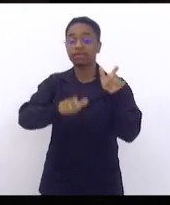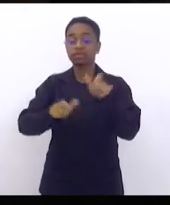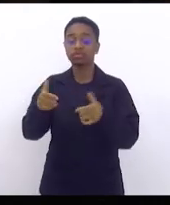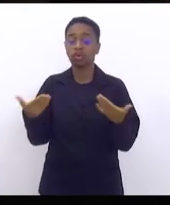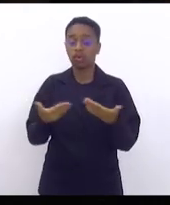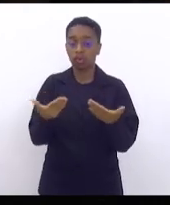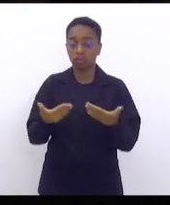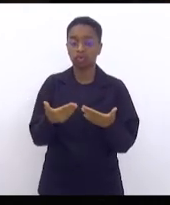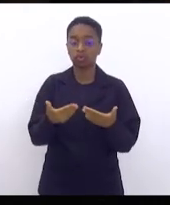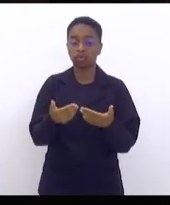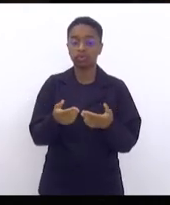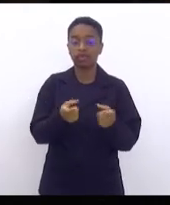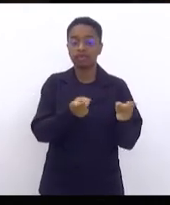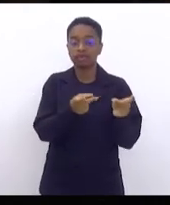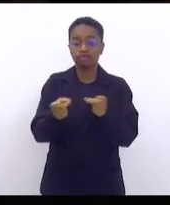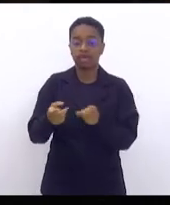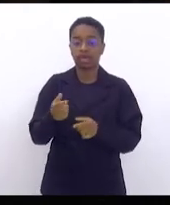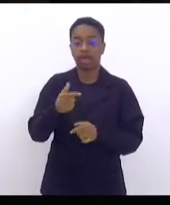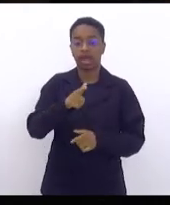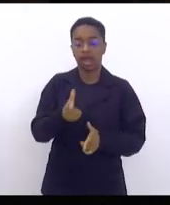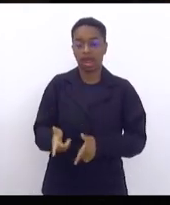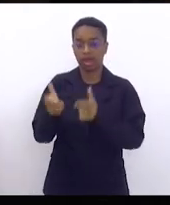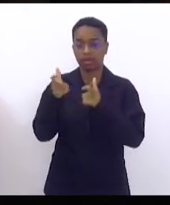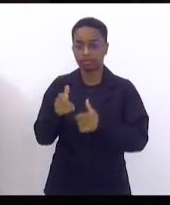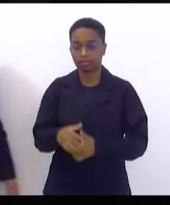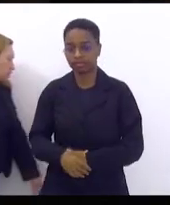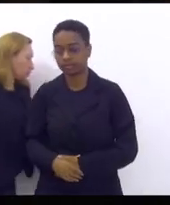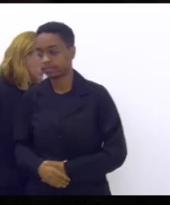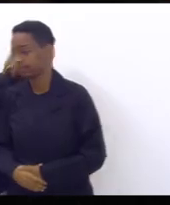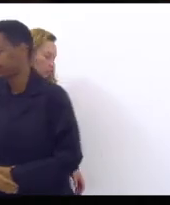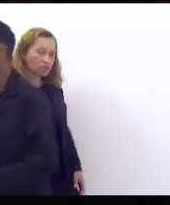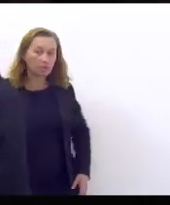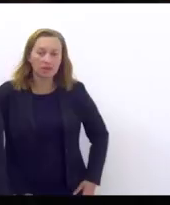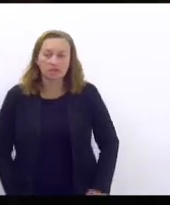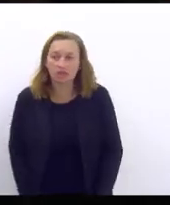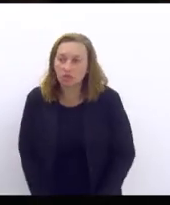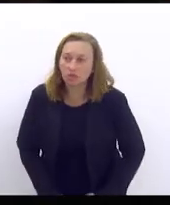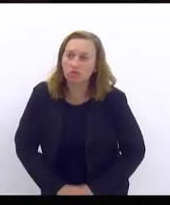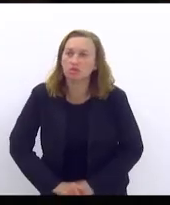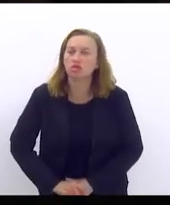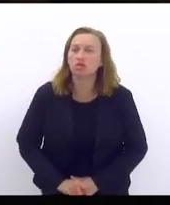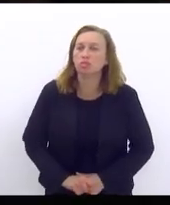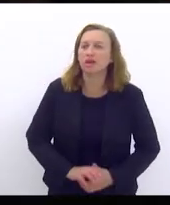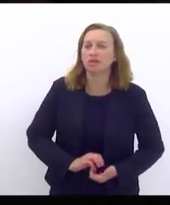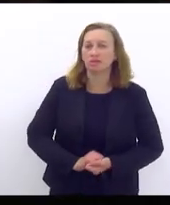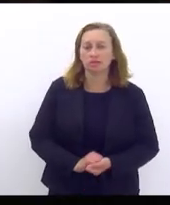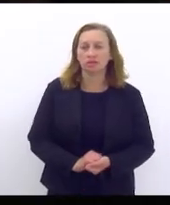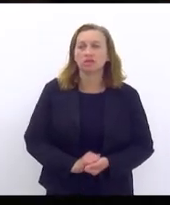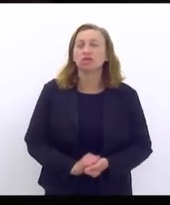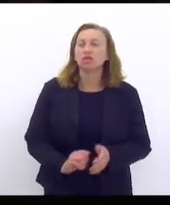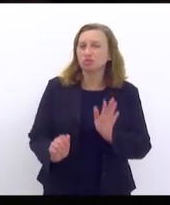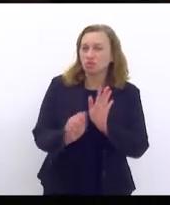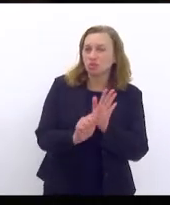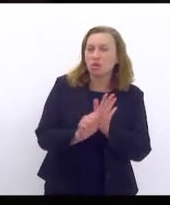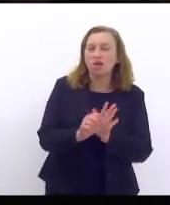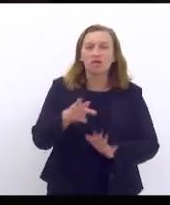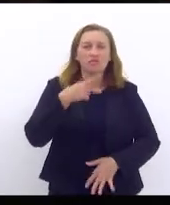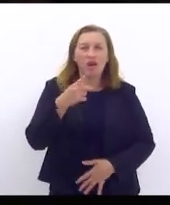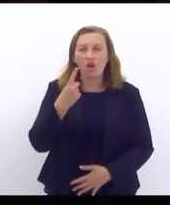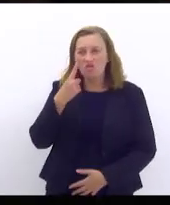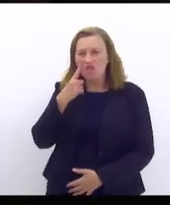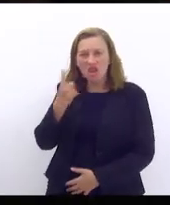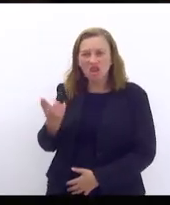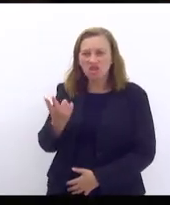hoje que traficam armas? É isso. Porque ir para o varejo de drogas e falar, olha,